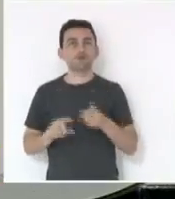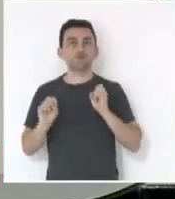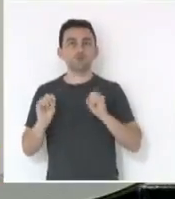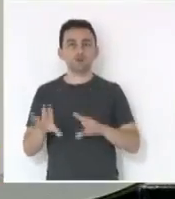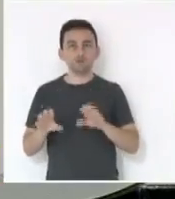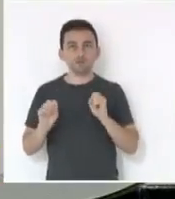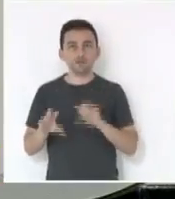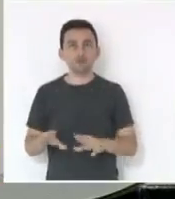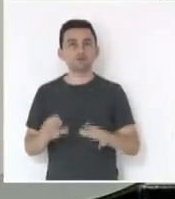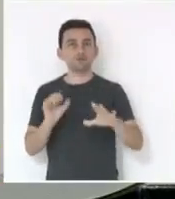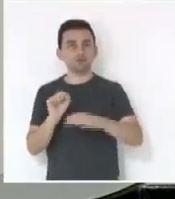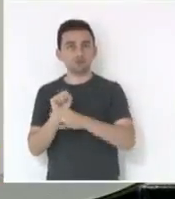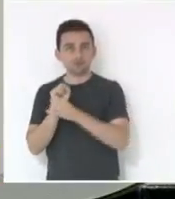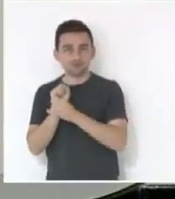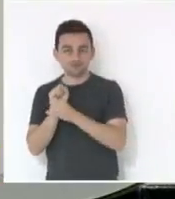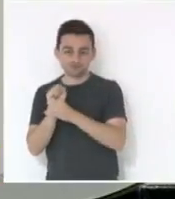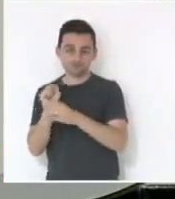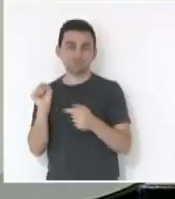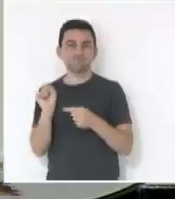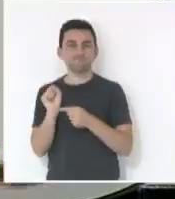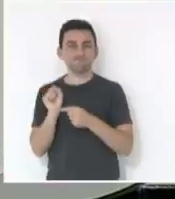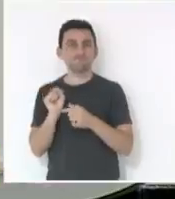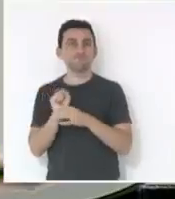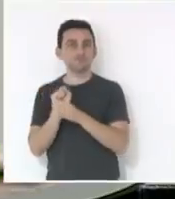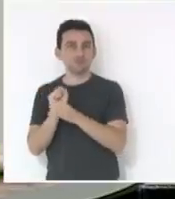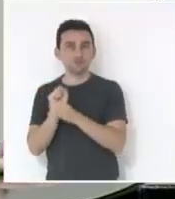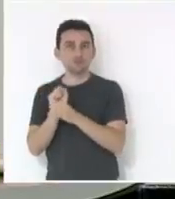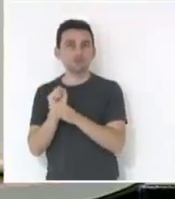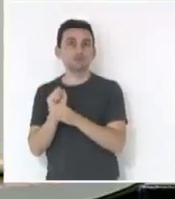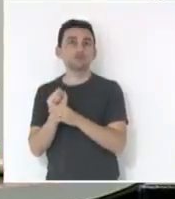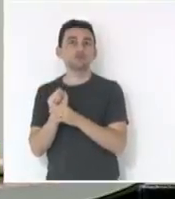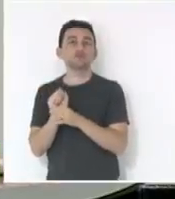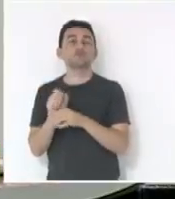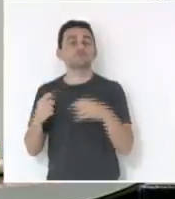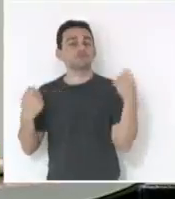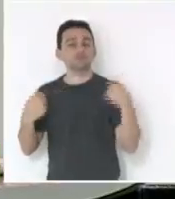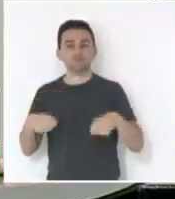a segurança deve estar colocada também como um ponto